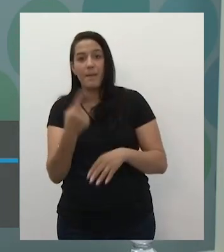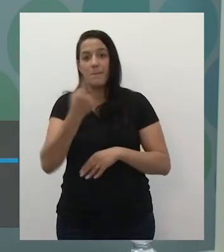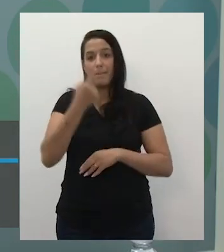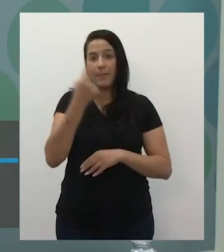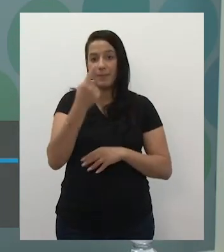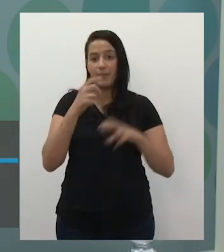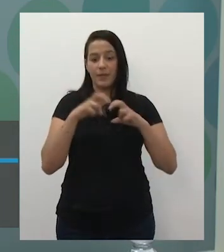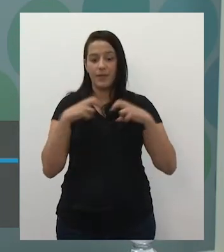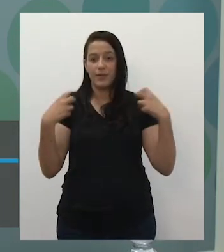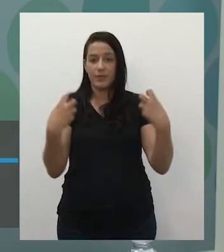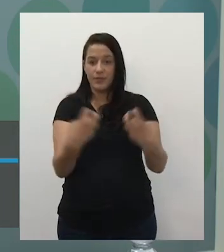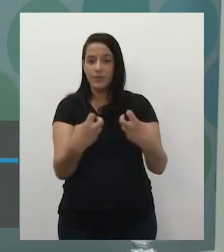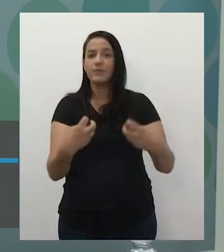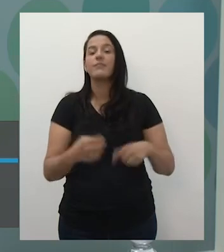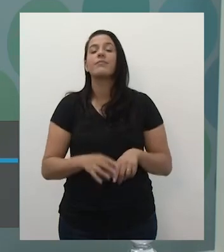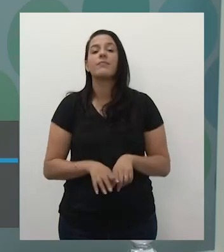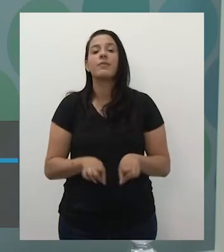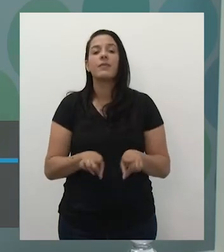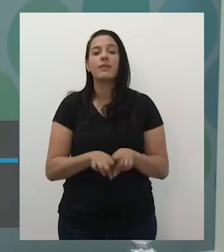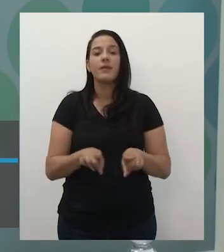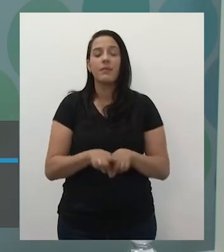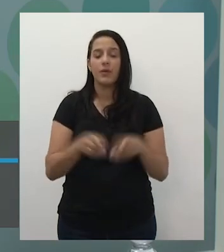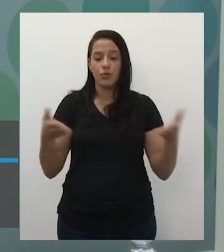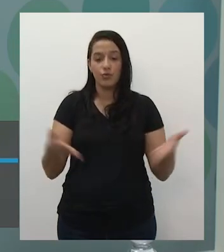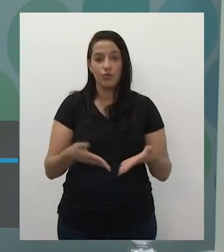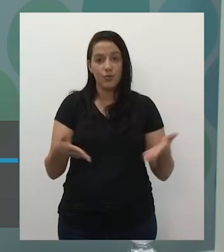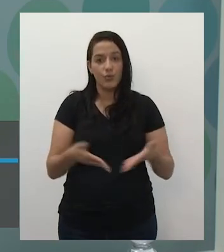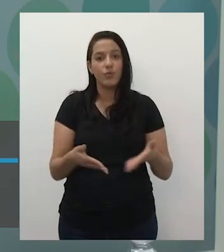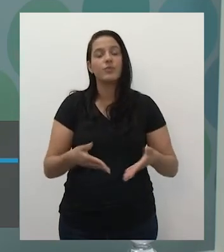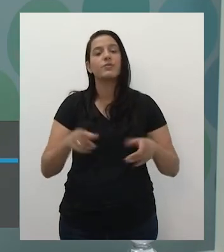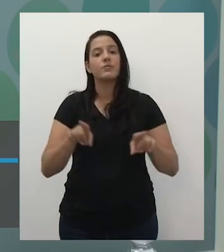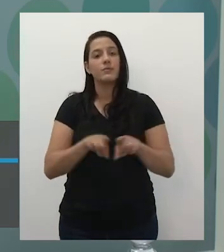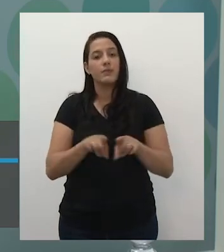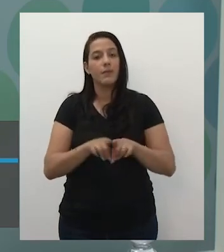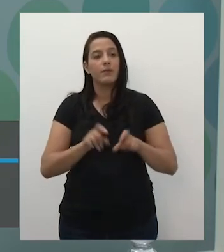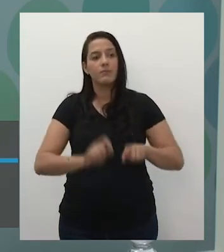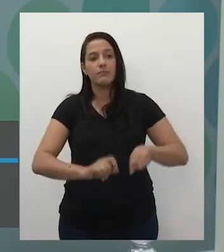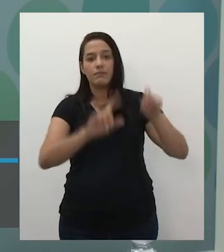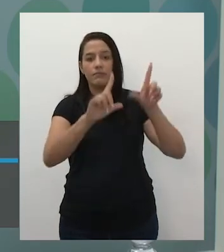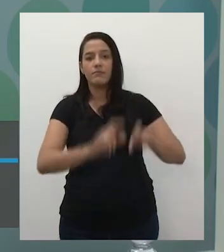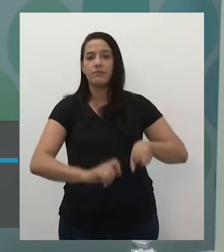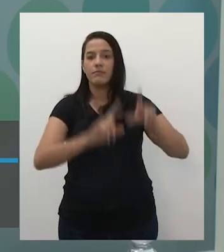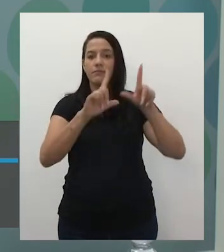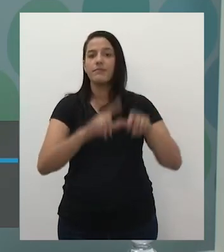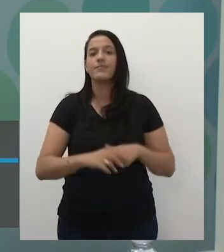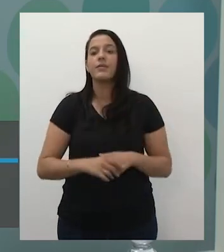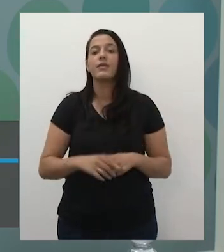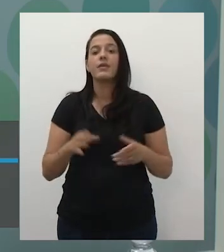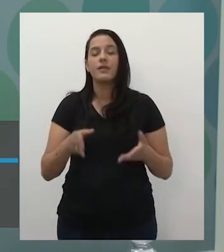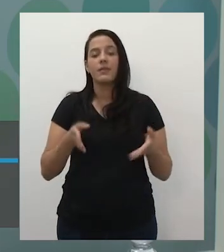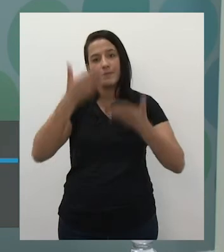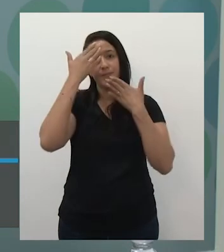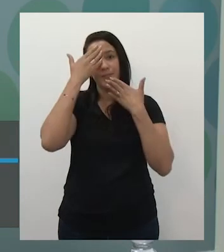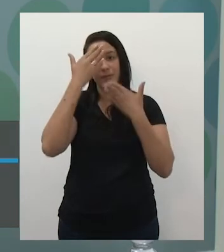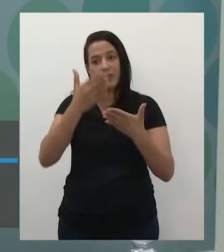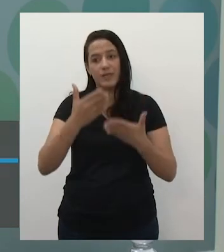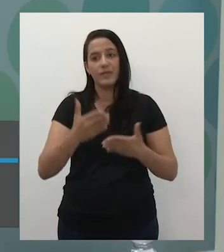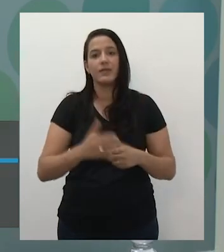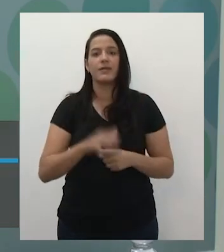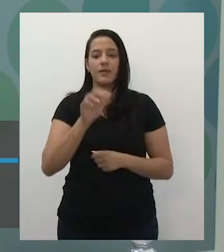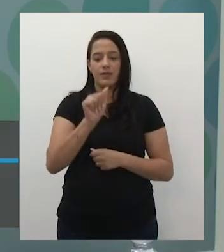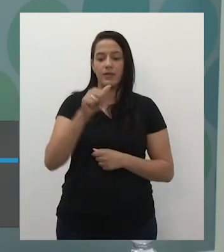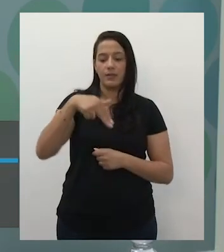uma devolutiva para a gente, falou, olha, fulano, isso aqui que você fez foi bacana, ou então que a gente percebe ali no nosso ambiente que